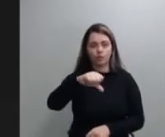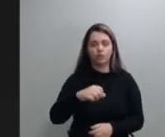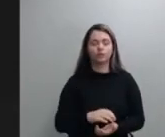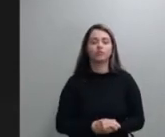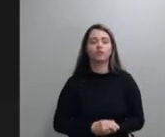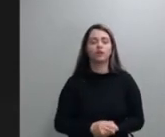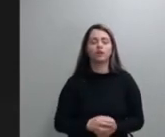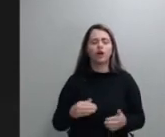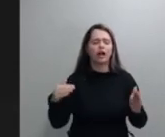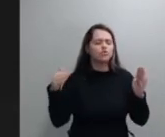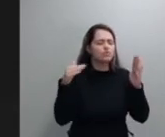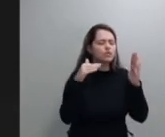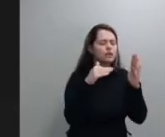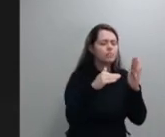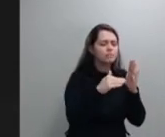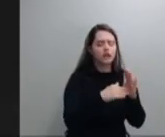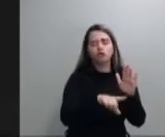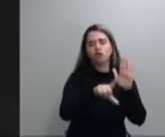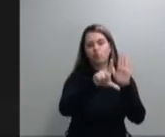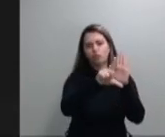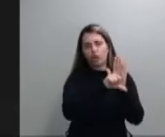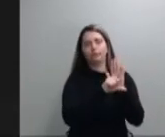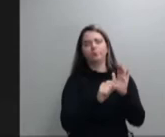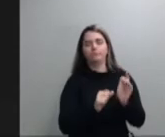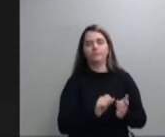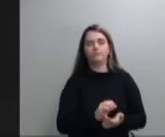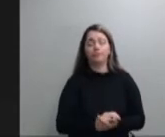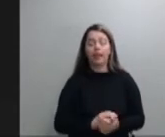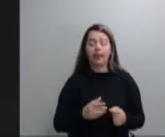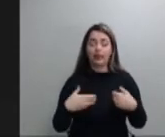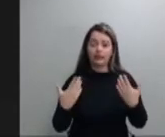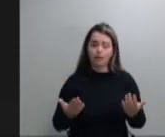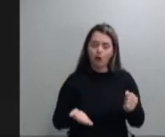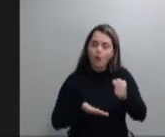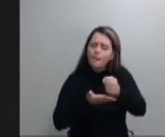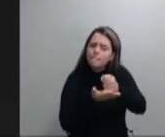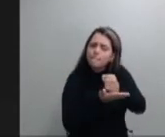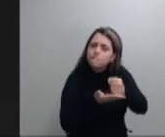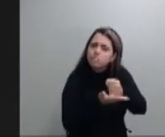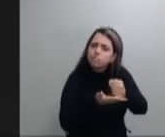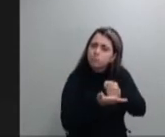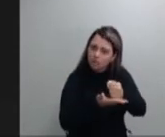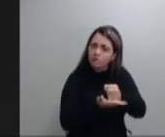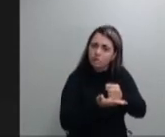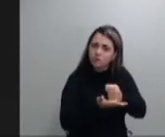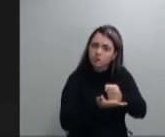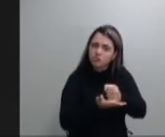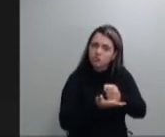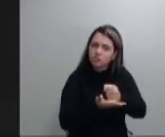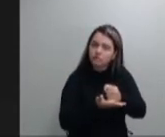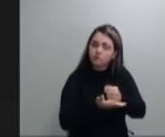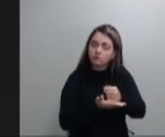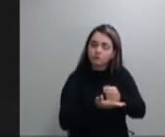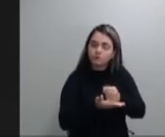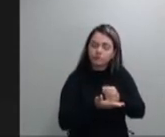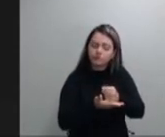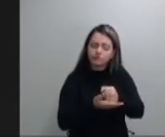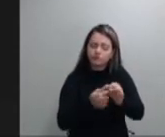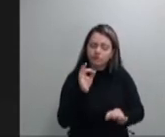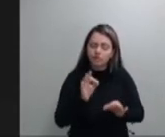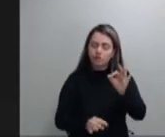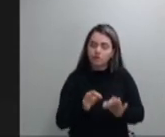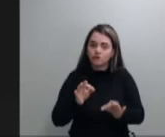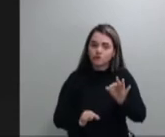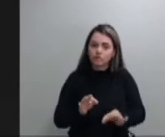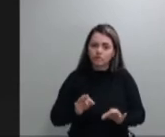legalidade Anto exposto com fundamento na jurisprudência deste Conselho acerca das questões suscitadas nos autos revoga